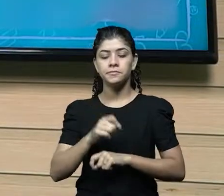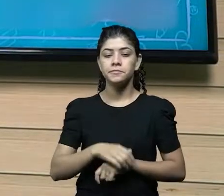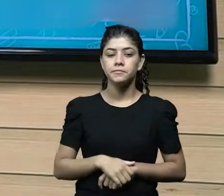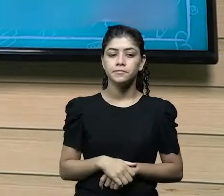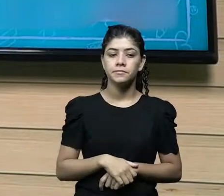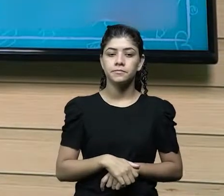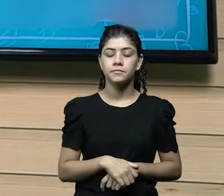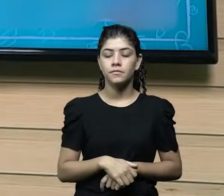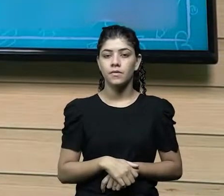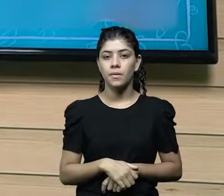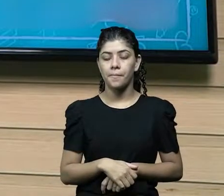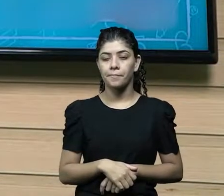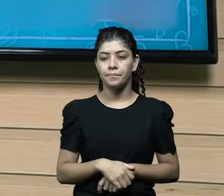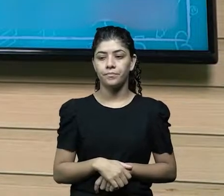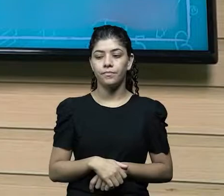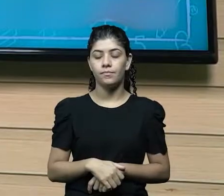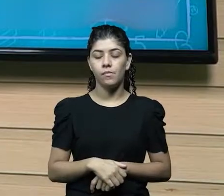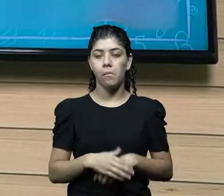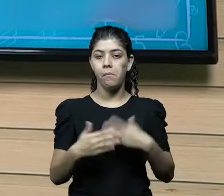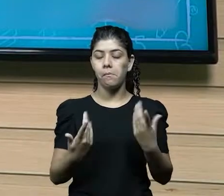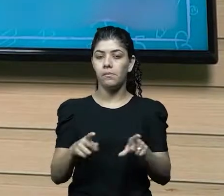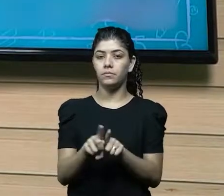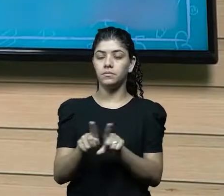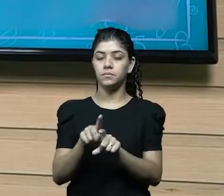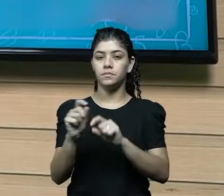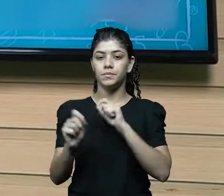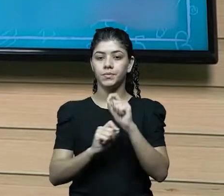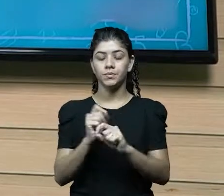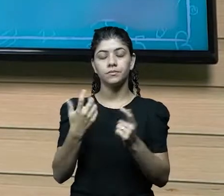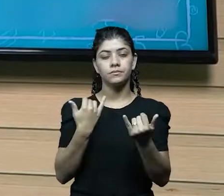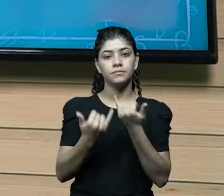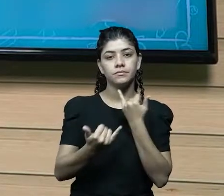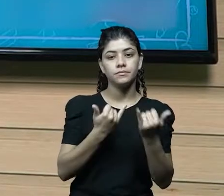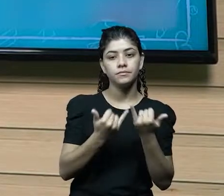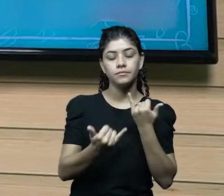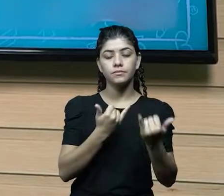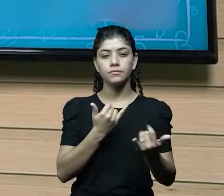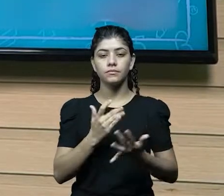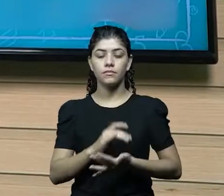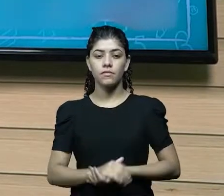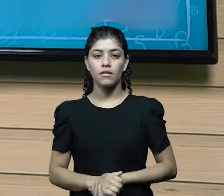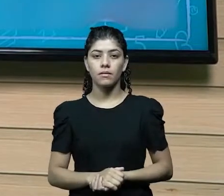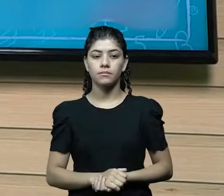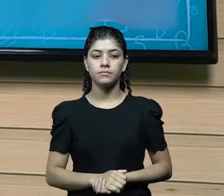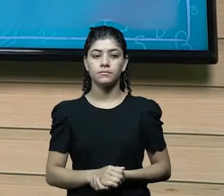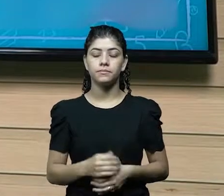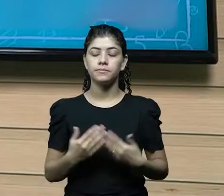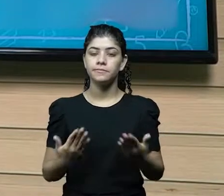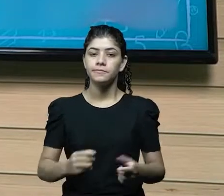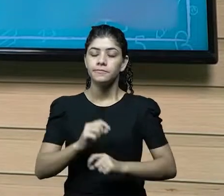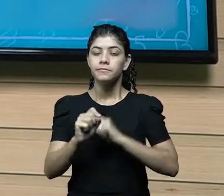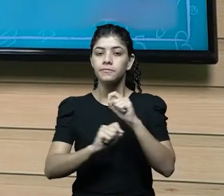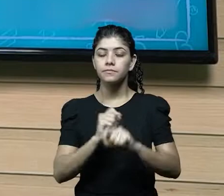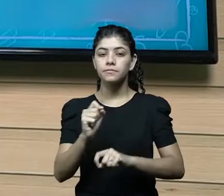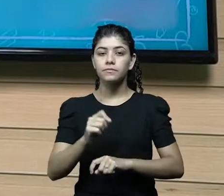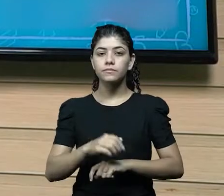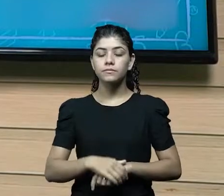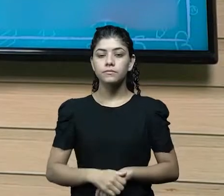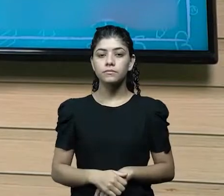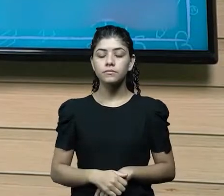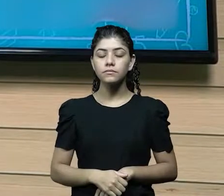outra medida, ou ainda com medida semelhante, ou seja, se pode haver